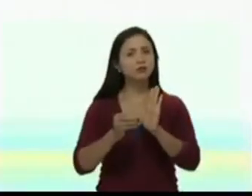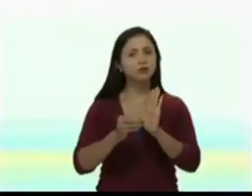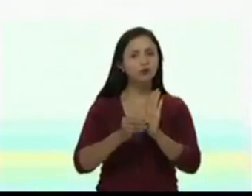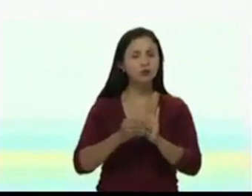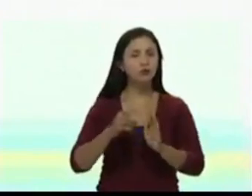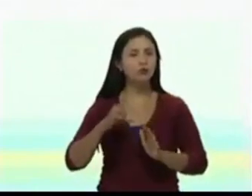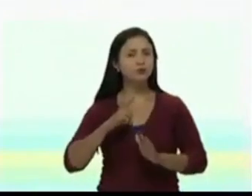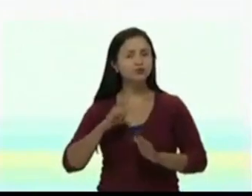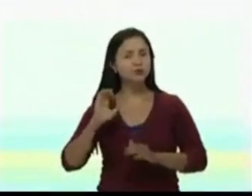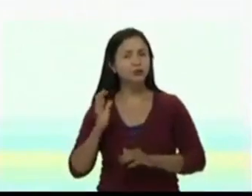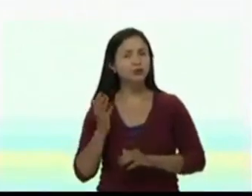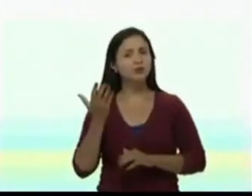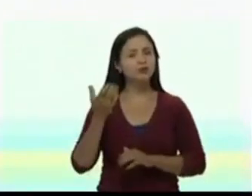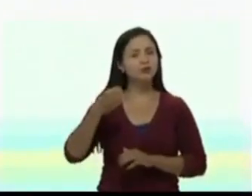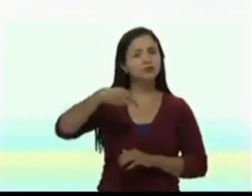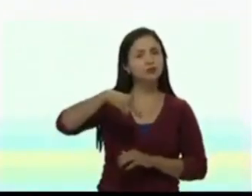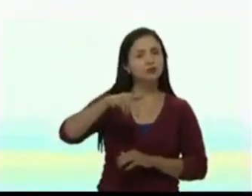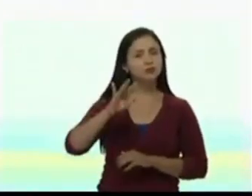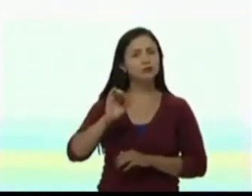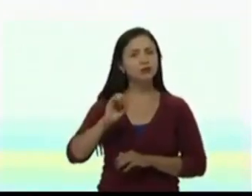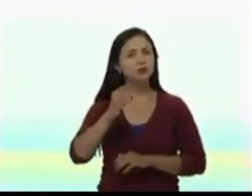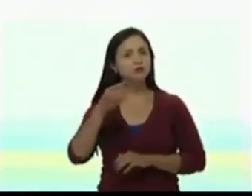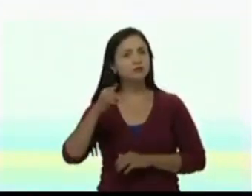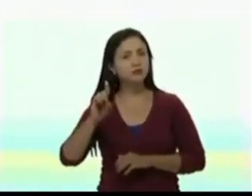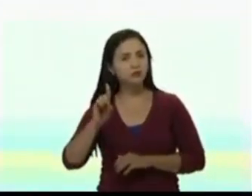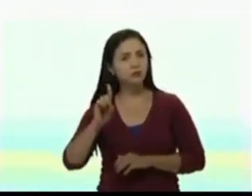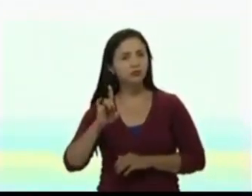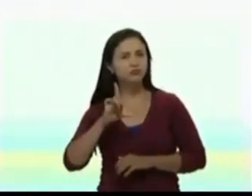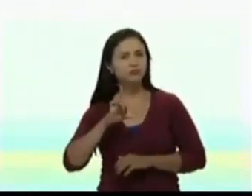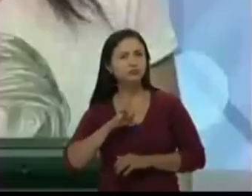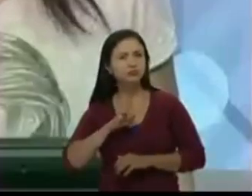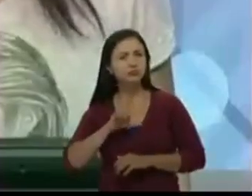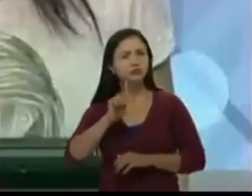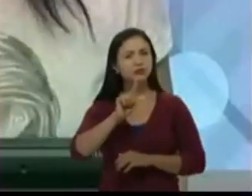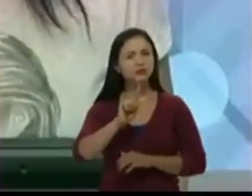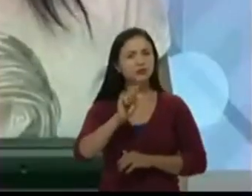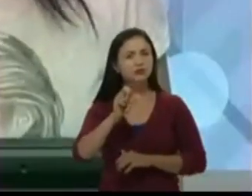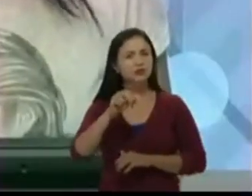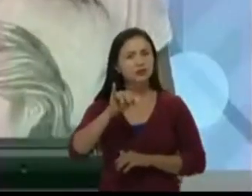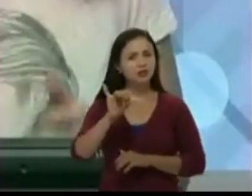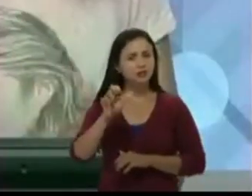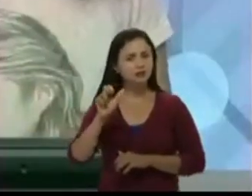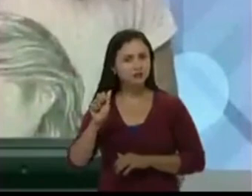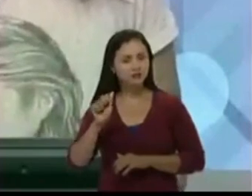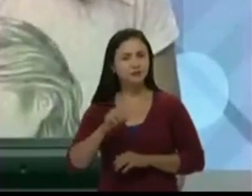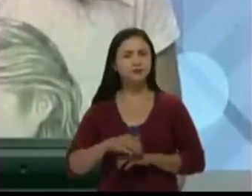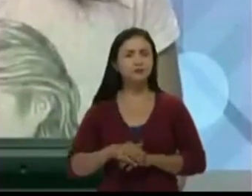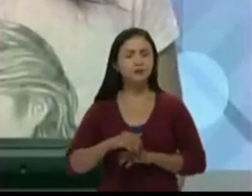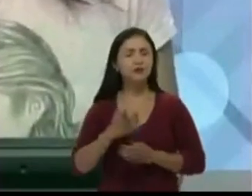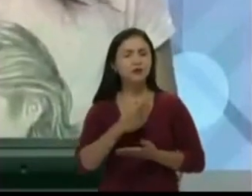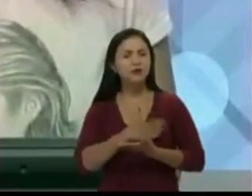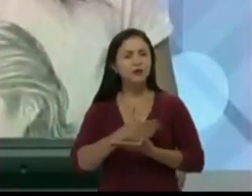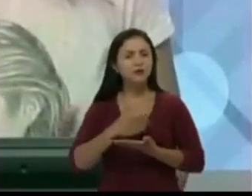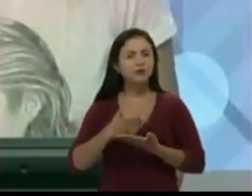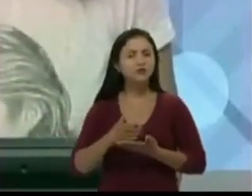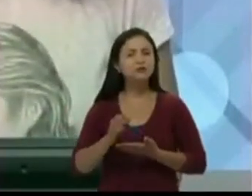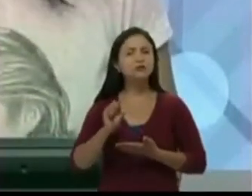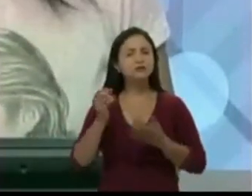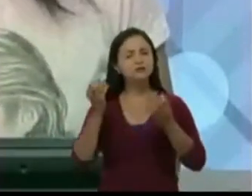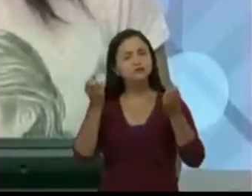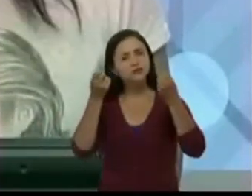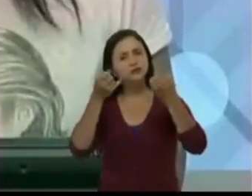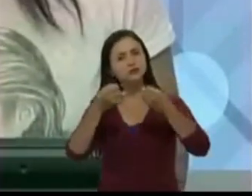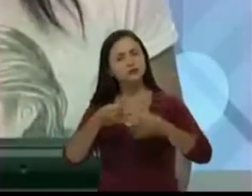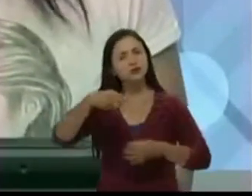gênicas e cromossômicas, neoplasias e influência de fatores ambientais, antígenos e anticorpos. Vamos começar então com a definição do que